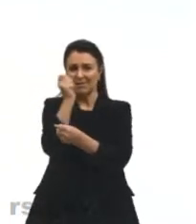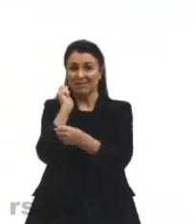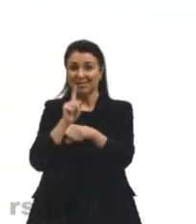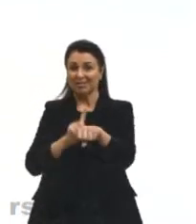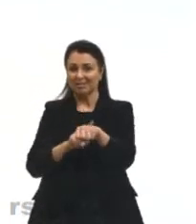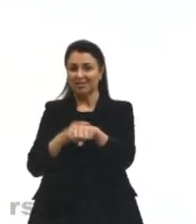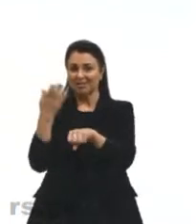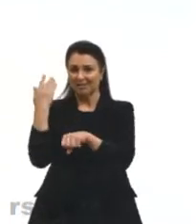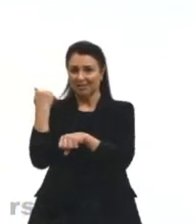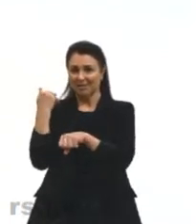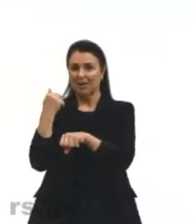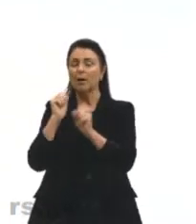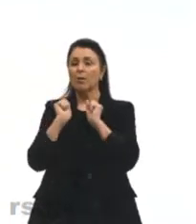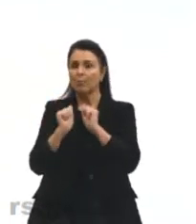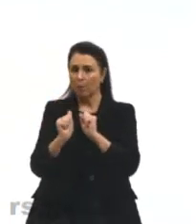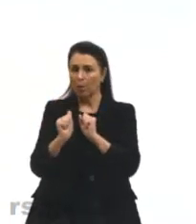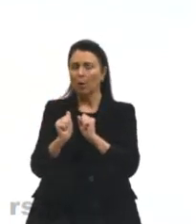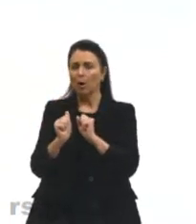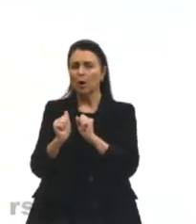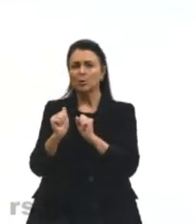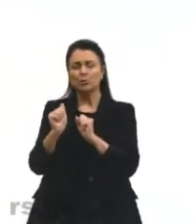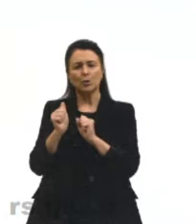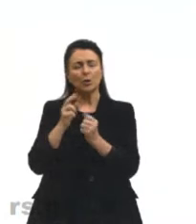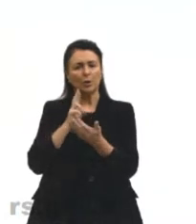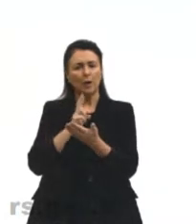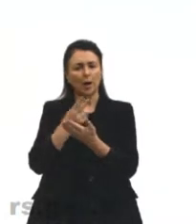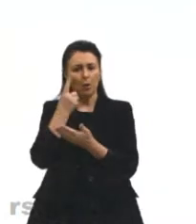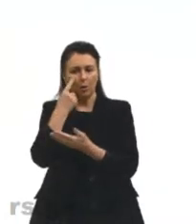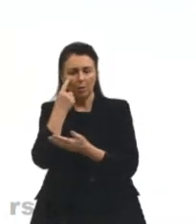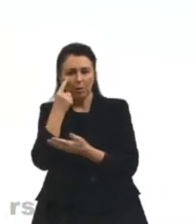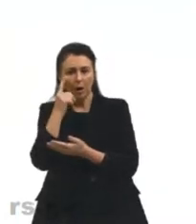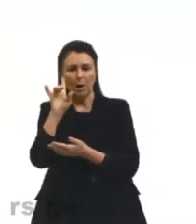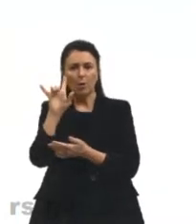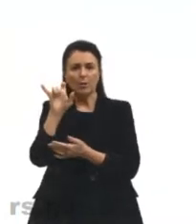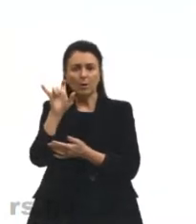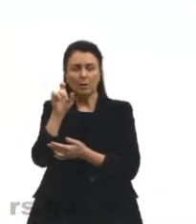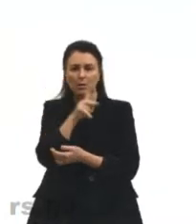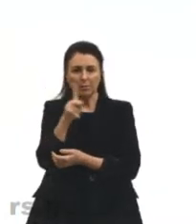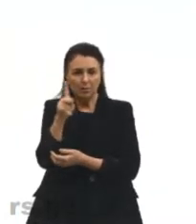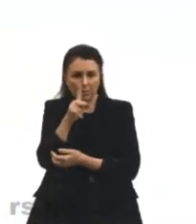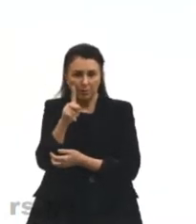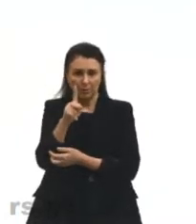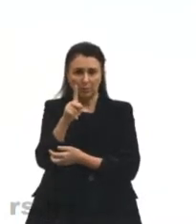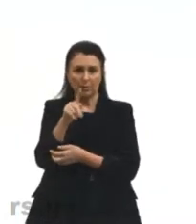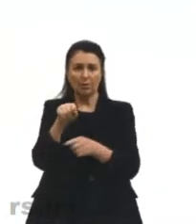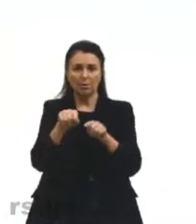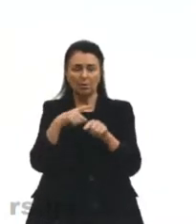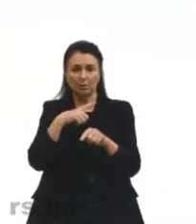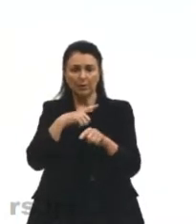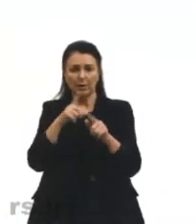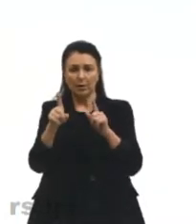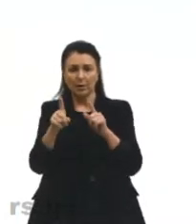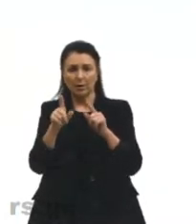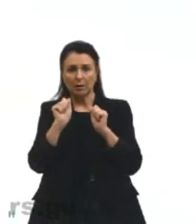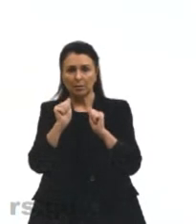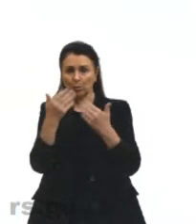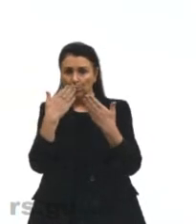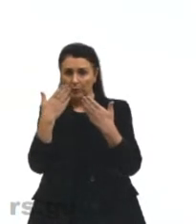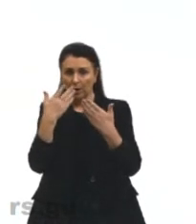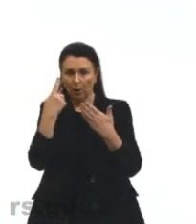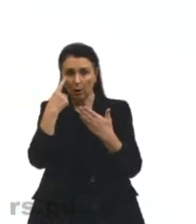Instagram que eu vou postar algumas questões ou está conteúdo e algumas dicas também para fazer o Enem bom então vamos